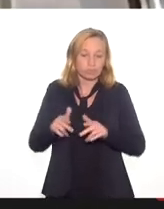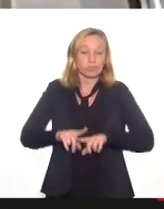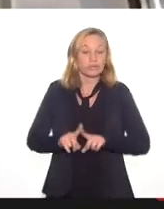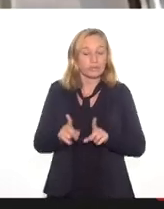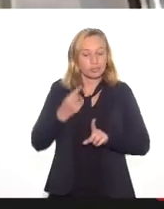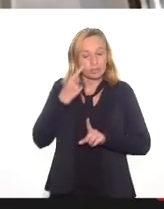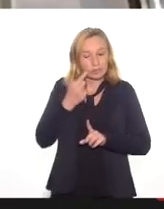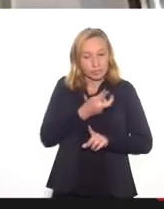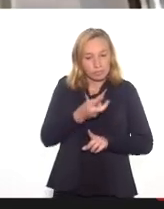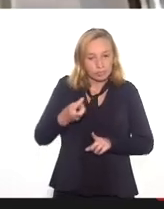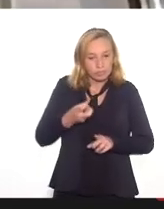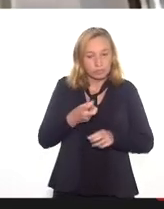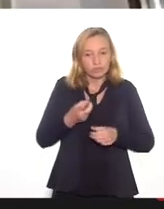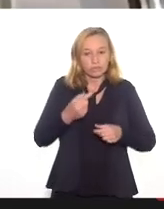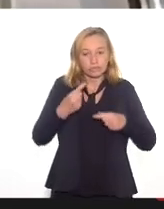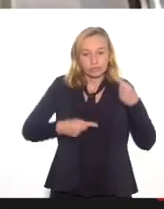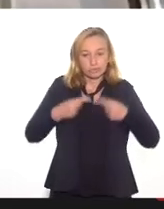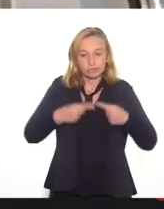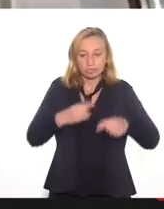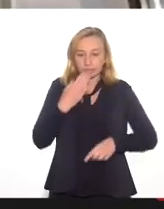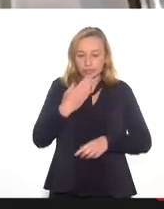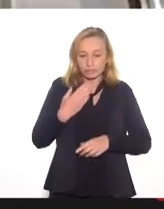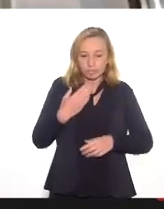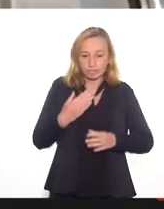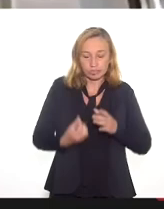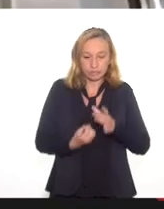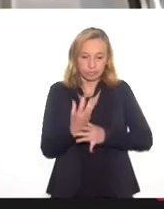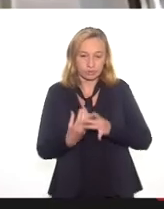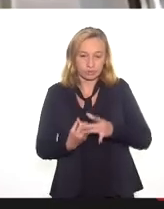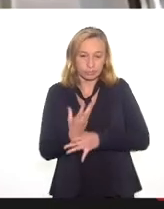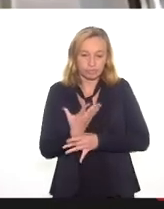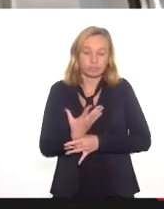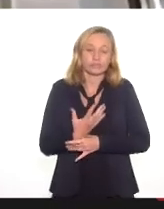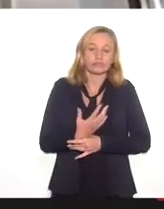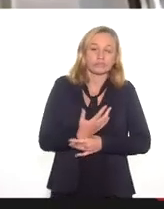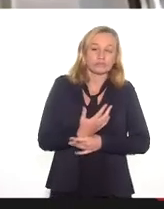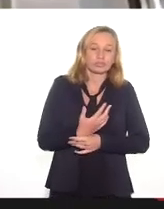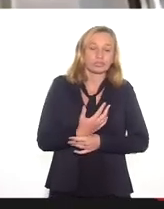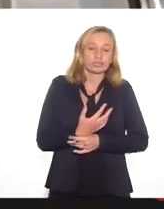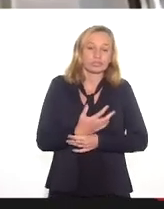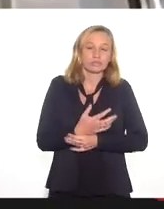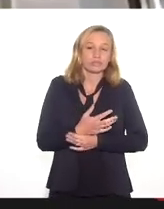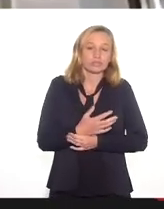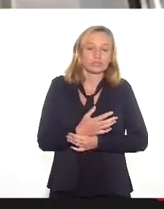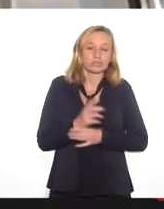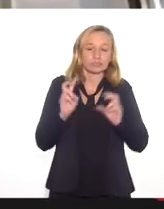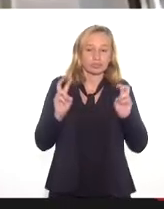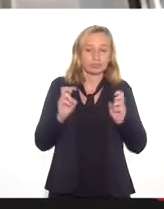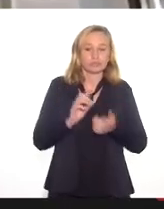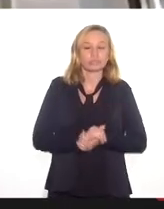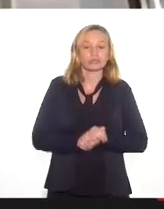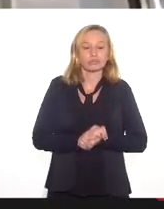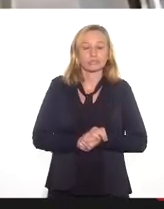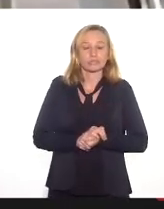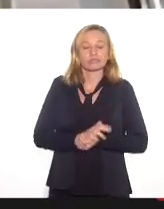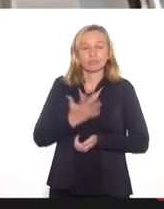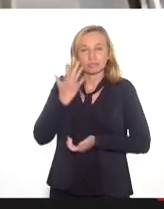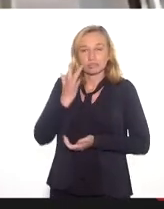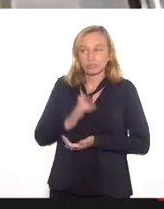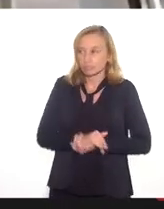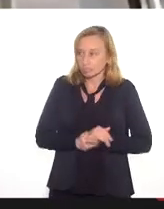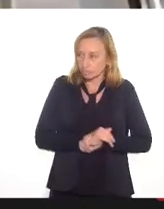vendo que tipo de política vai se estabelecendo para essa para essas para essas questões acho que